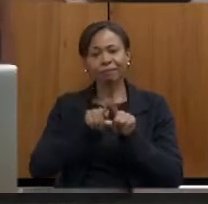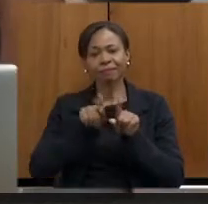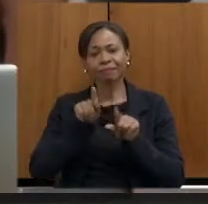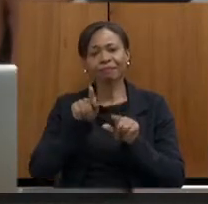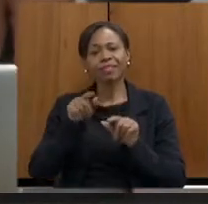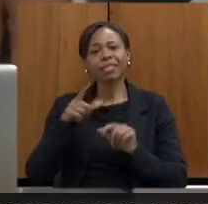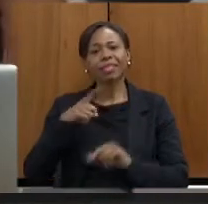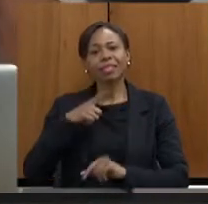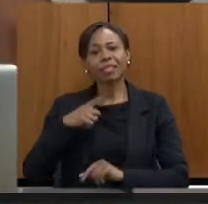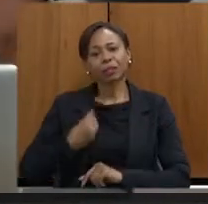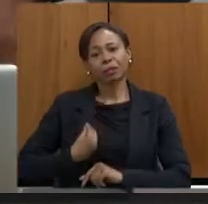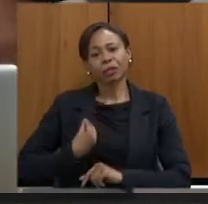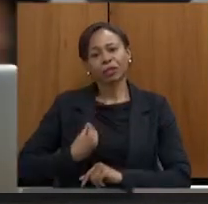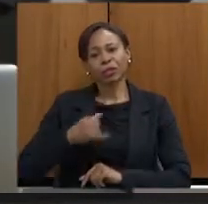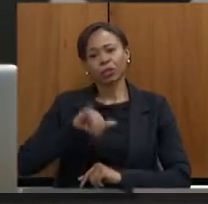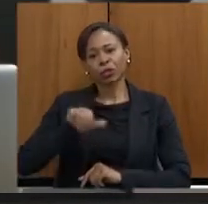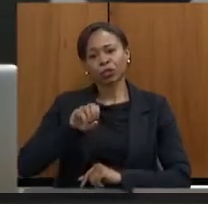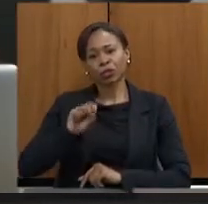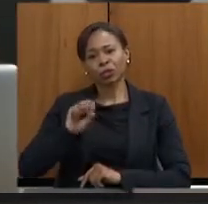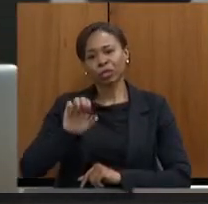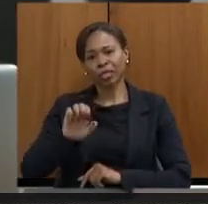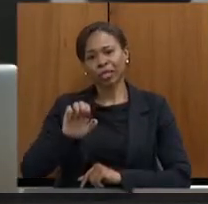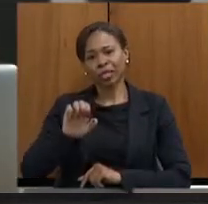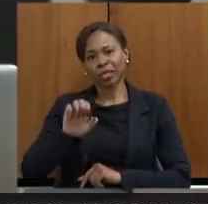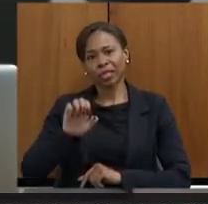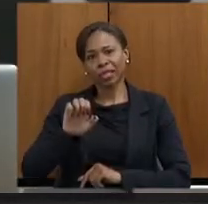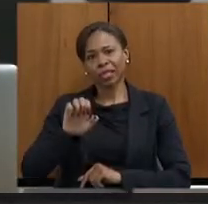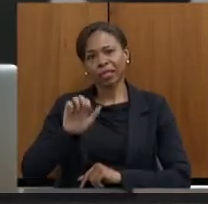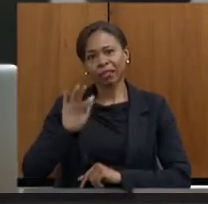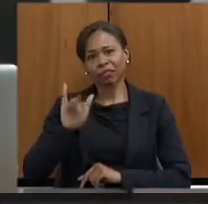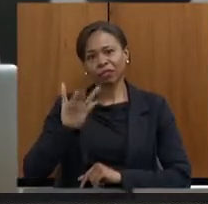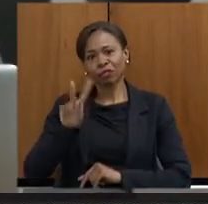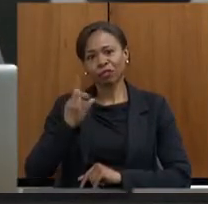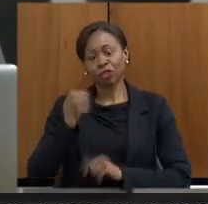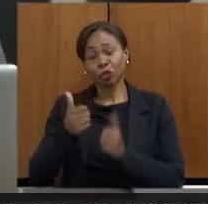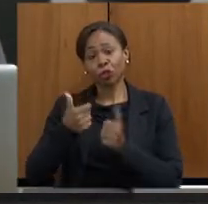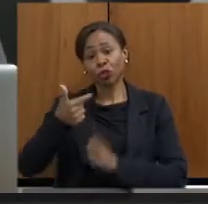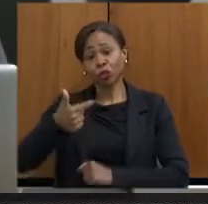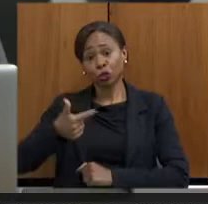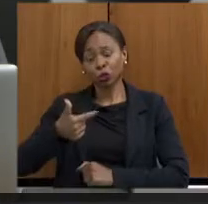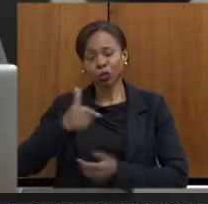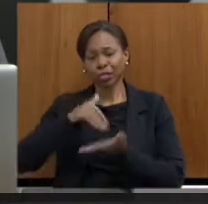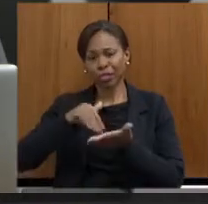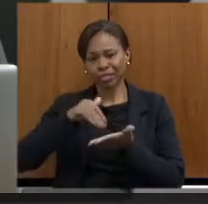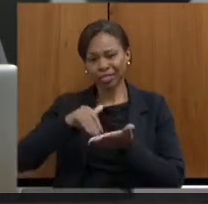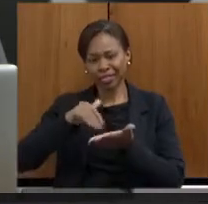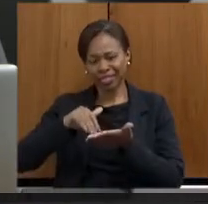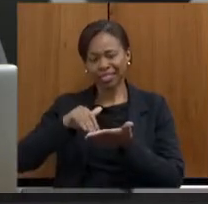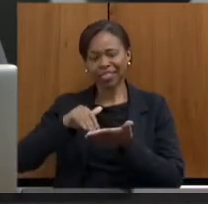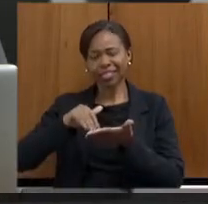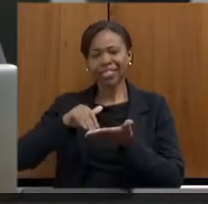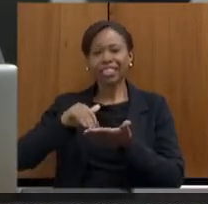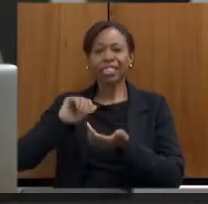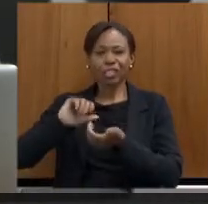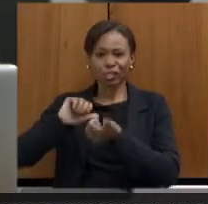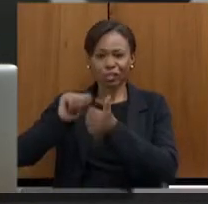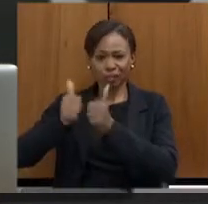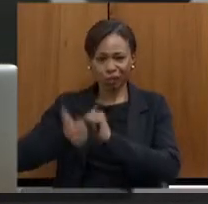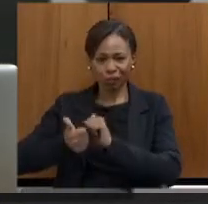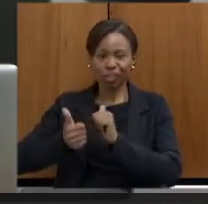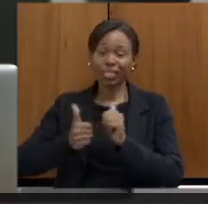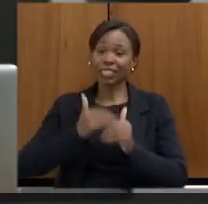do José Francisco Filho, subsecretário da Secretaria de Esportes e Secretaria de Estado de Desenvolvimento